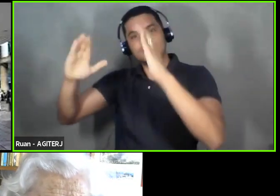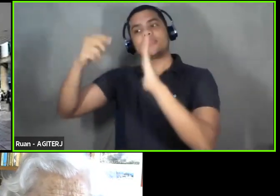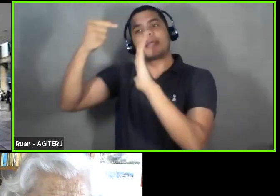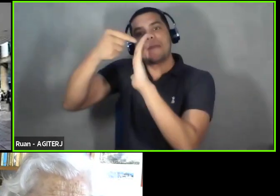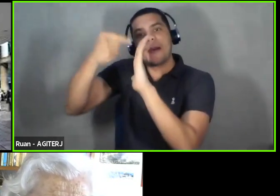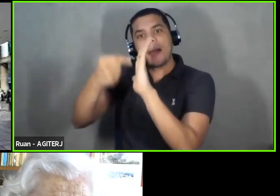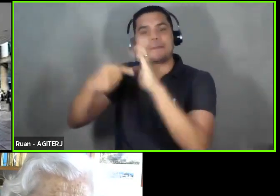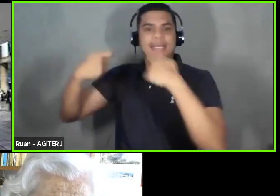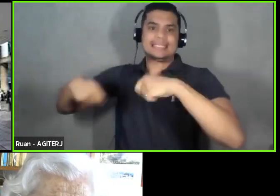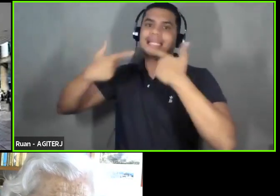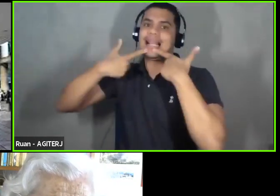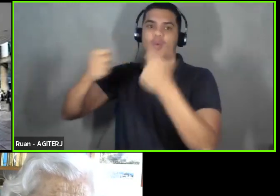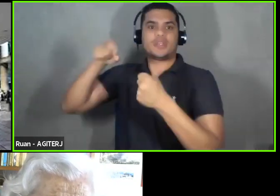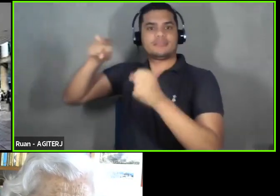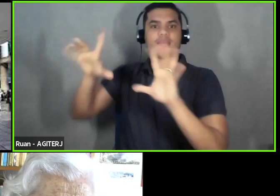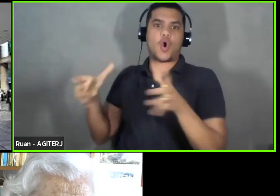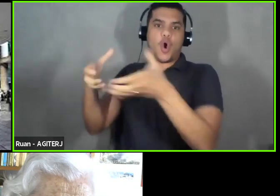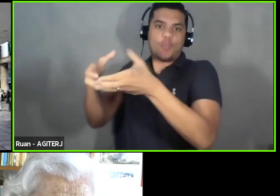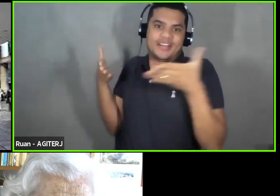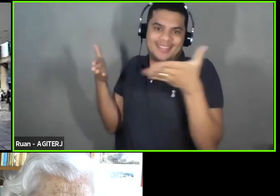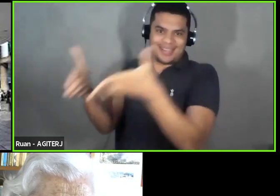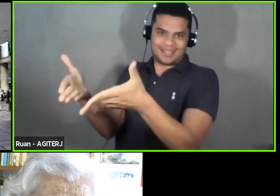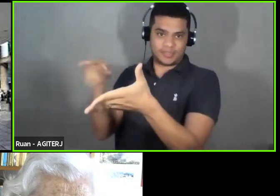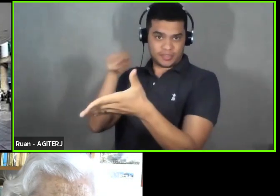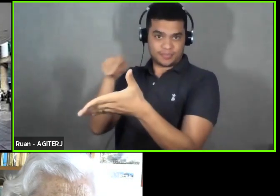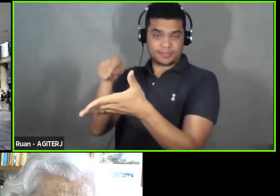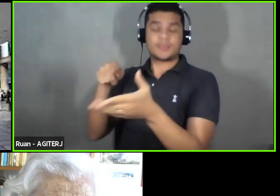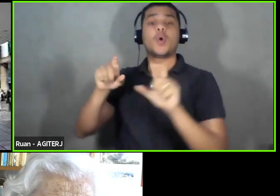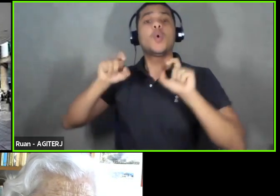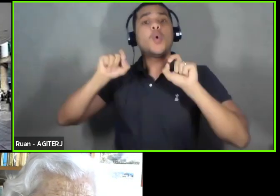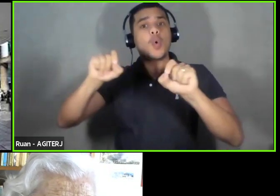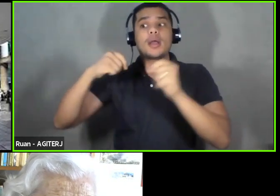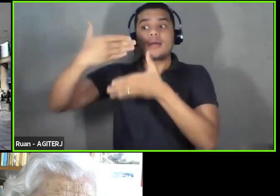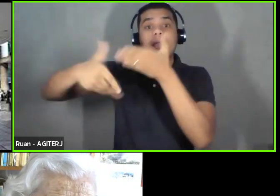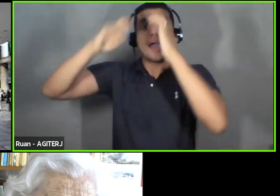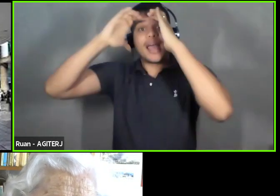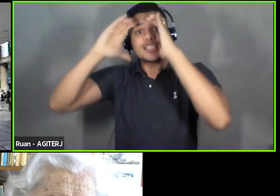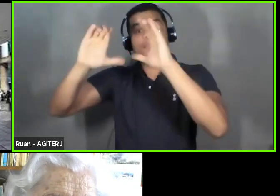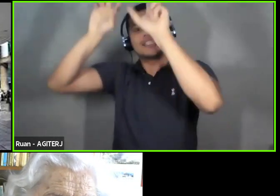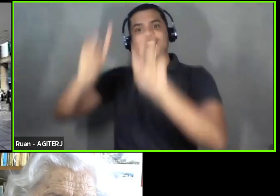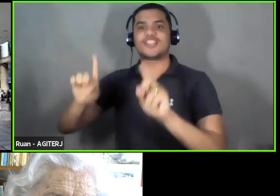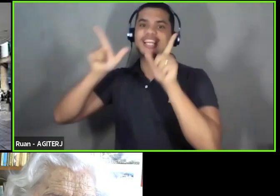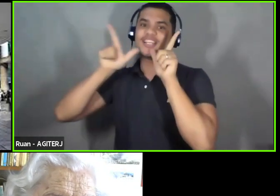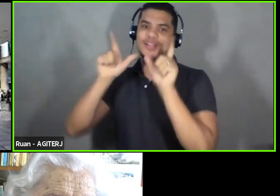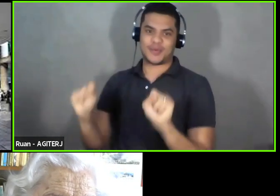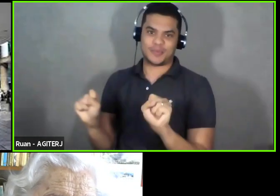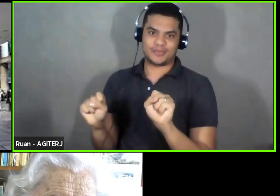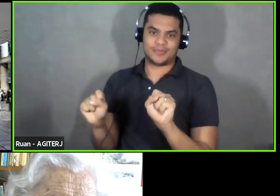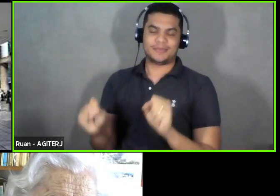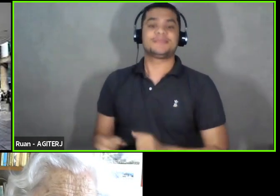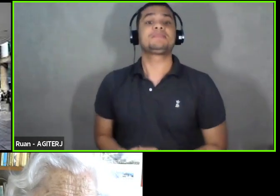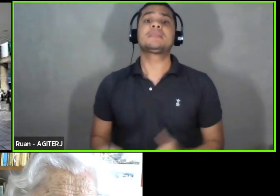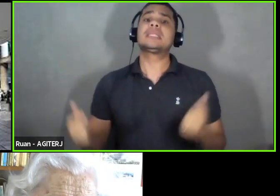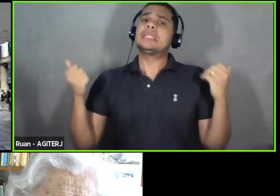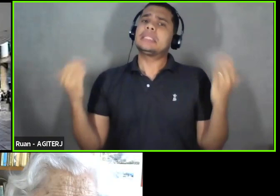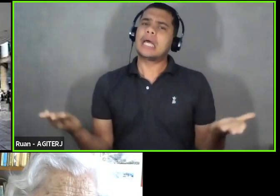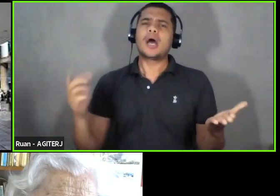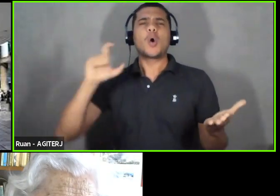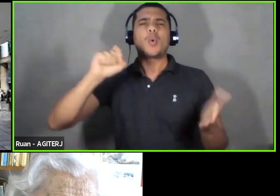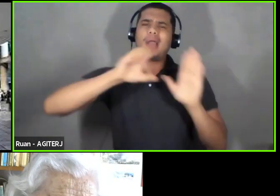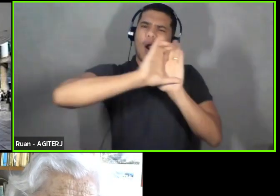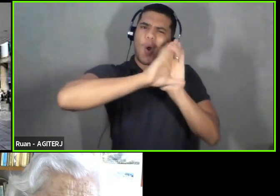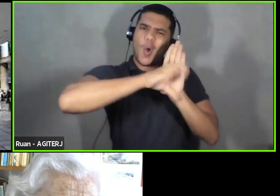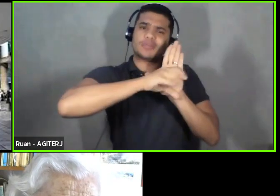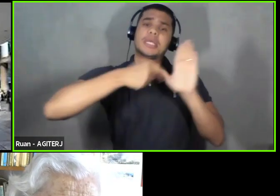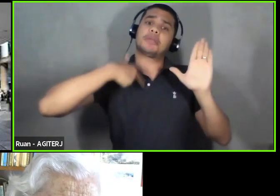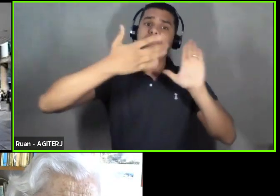daquela comunidade específica, na medida em que respeita os seus direitos linguísticos. Então, o conceito que ele propõe